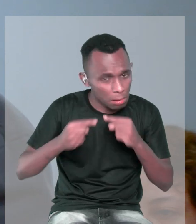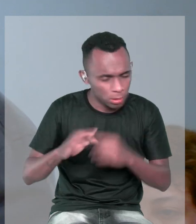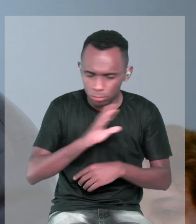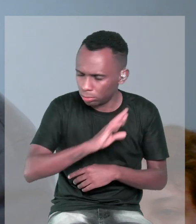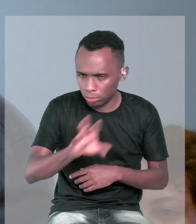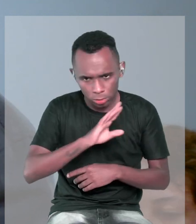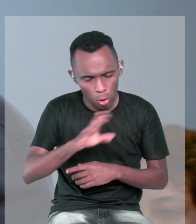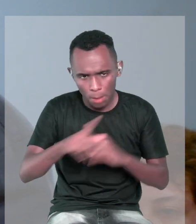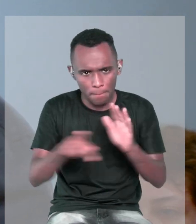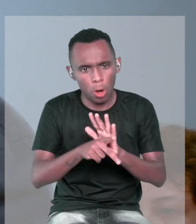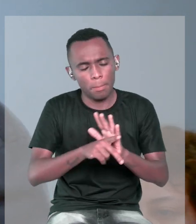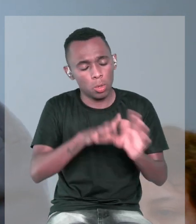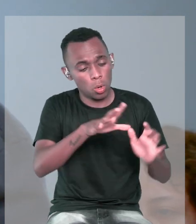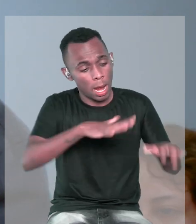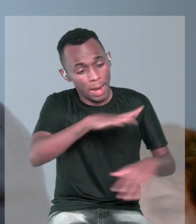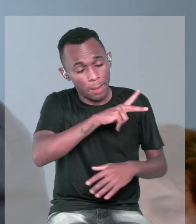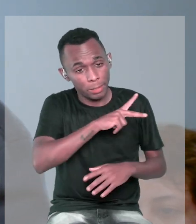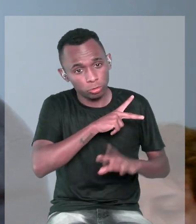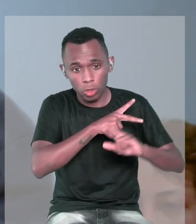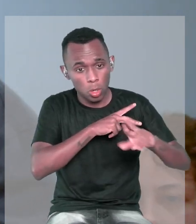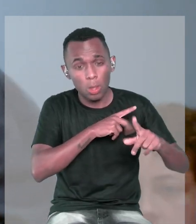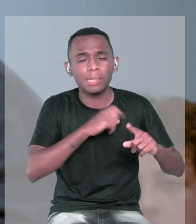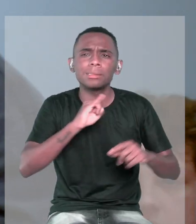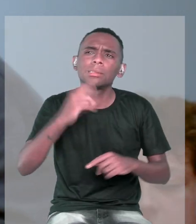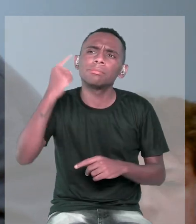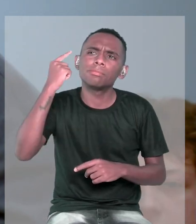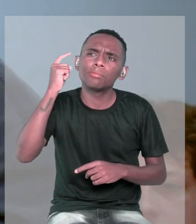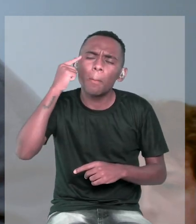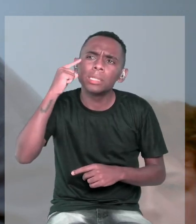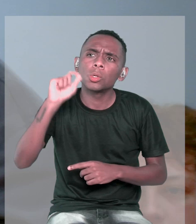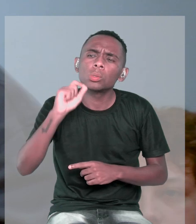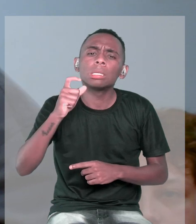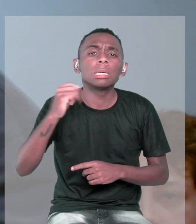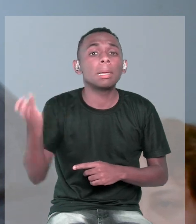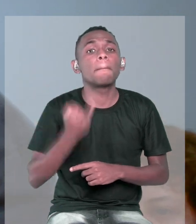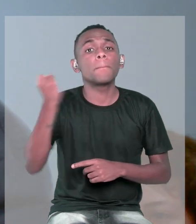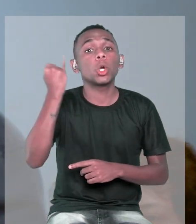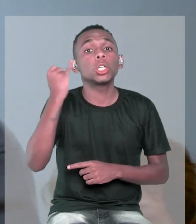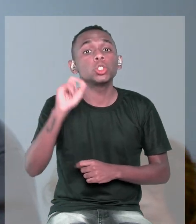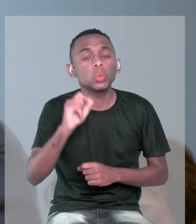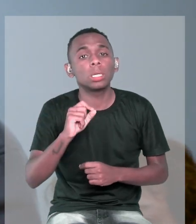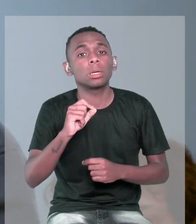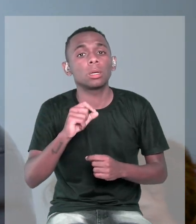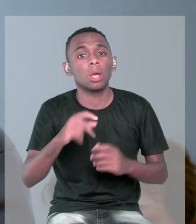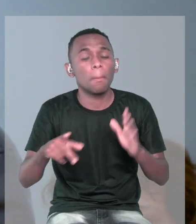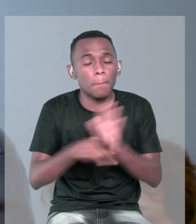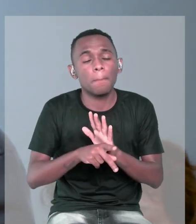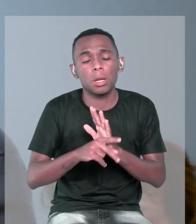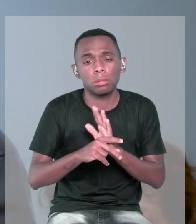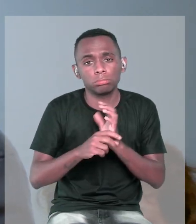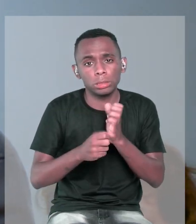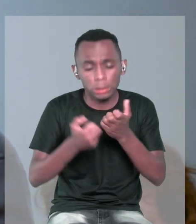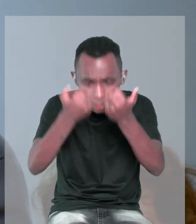necessariamente o modelo de propriedade privada, mas eu fico pensando se, na verdade, não seria interessante ou importante introduzir o Estado.